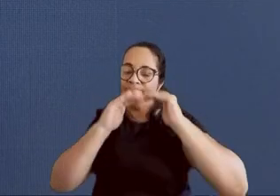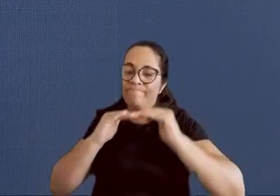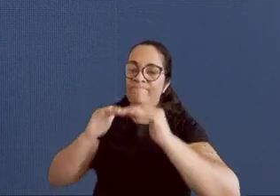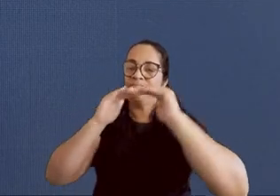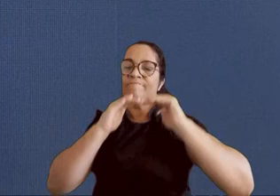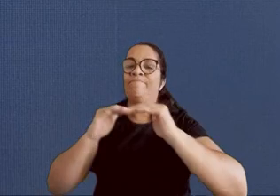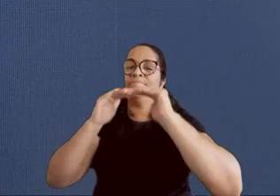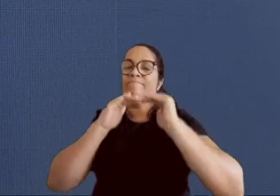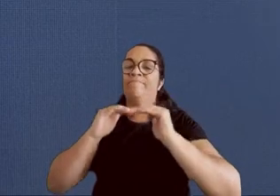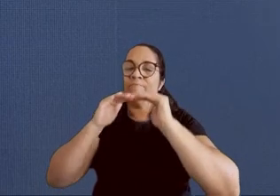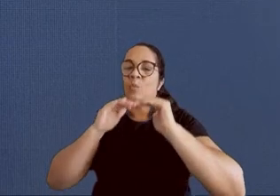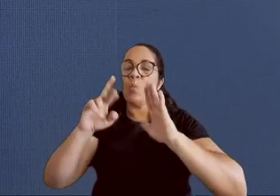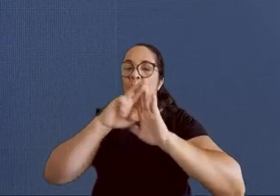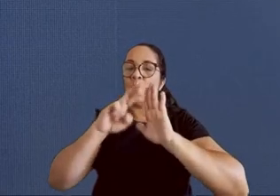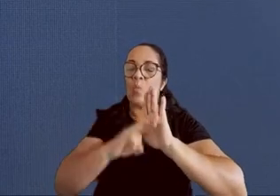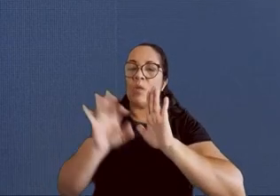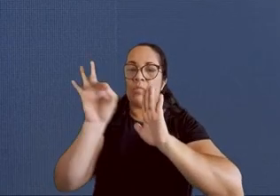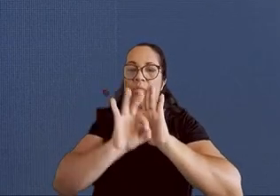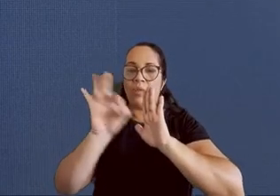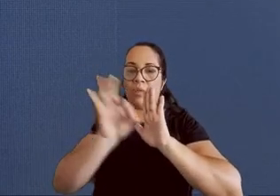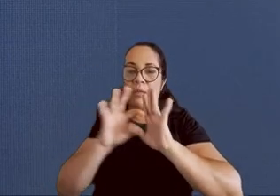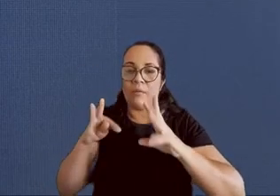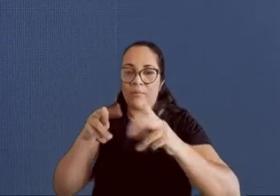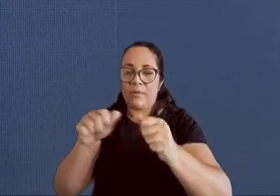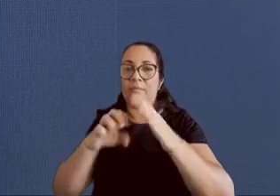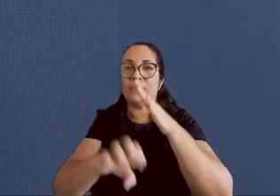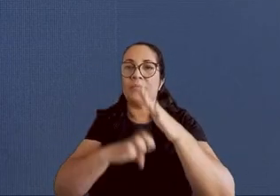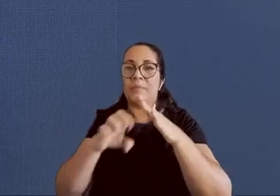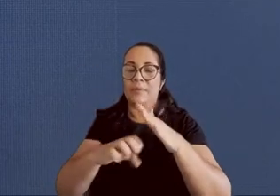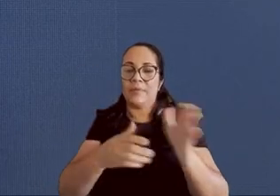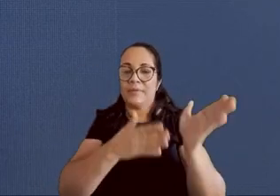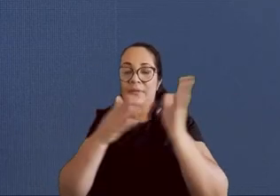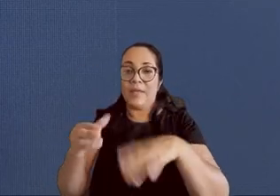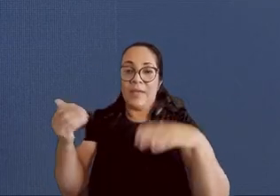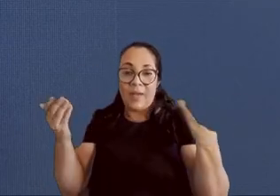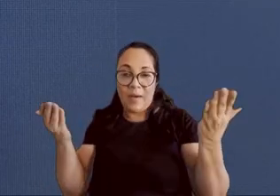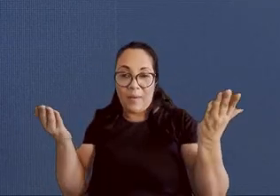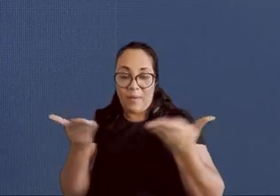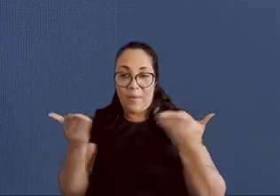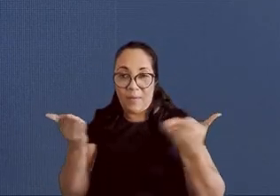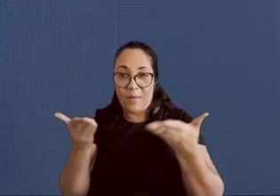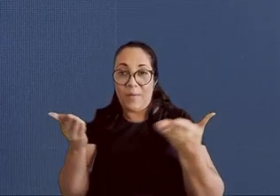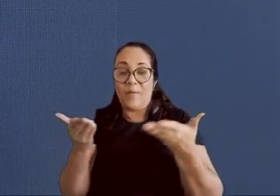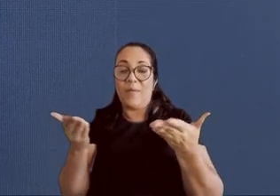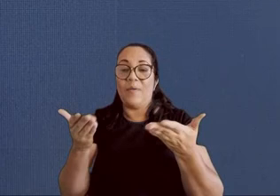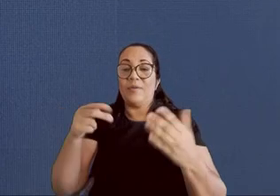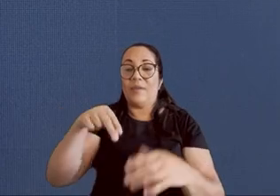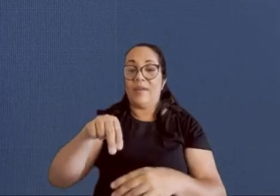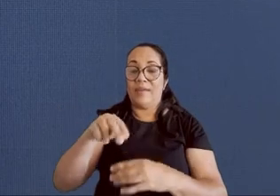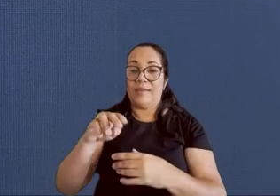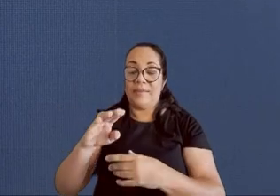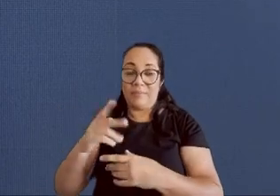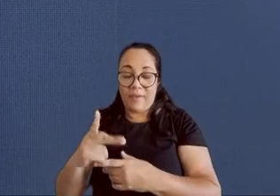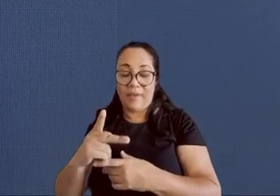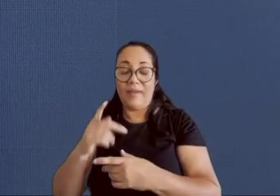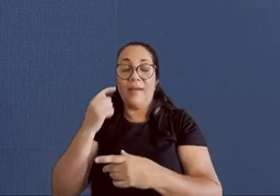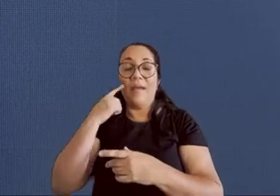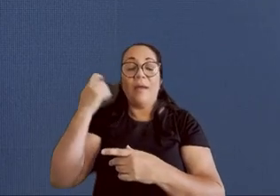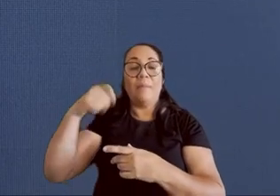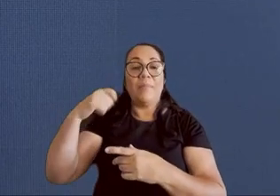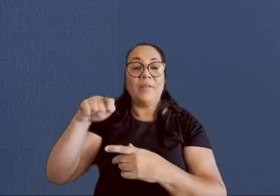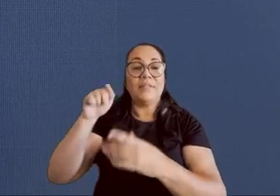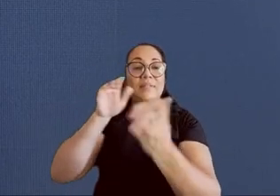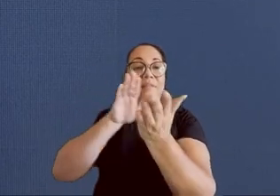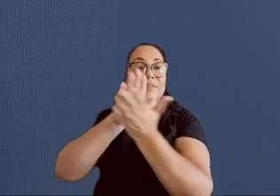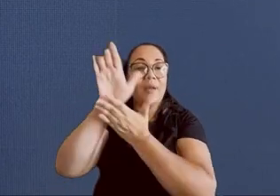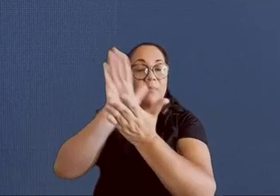título público hoje será uma notícia na verdade essa MP precisava ser homologada a ser aprovado pelo